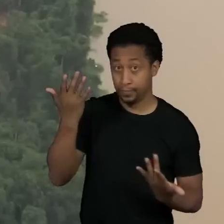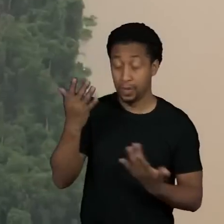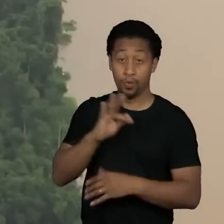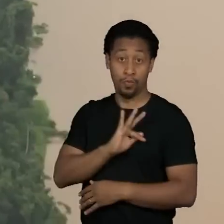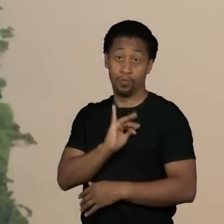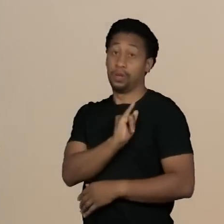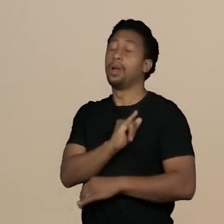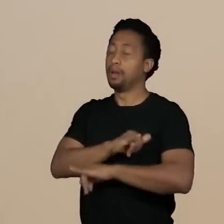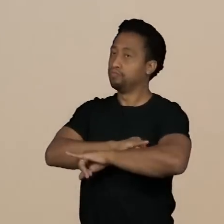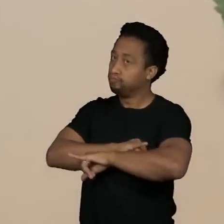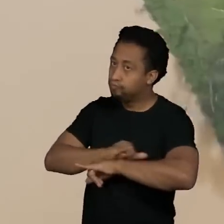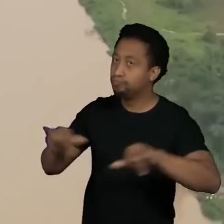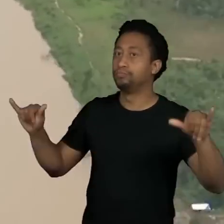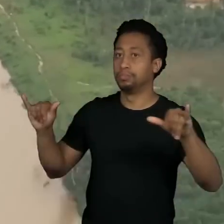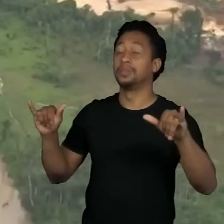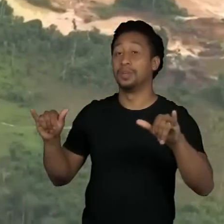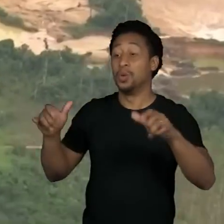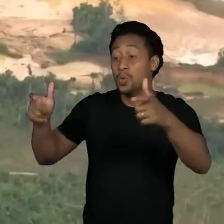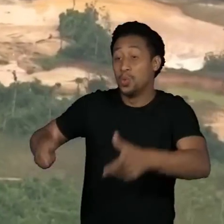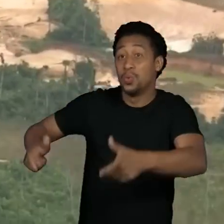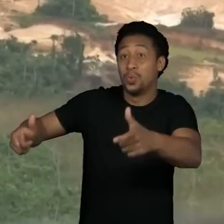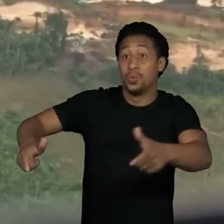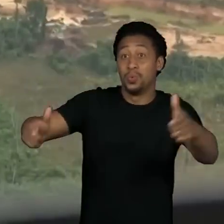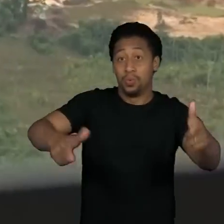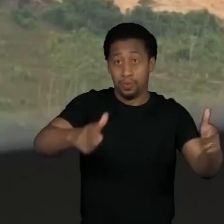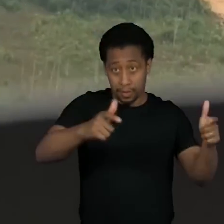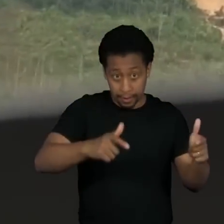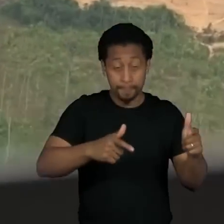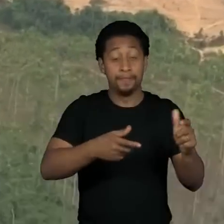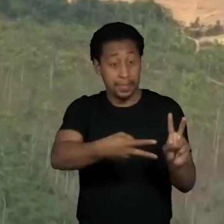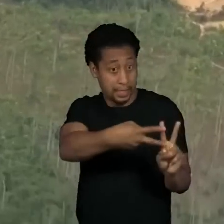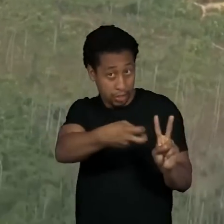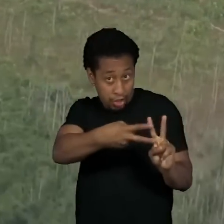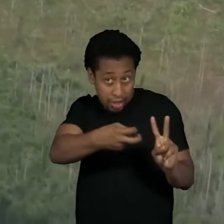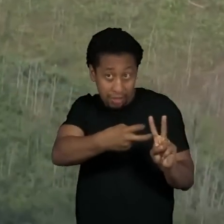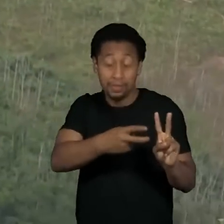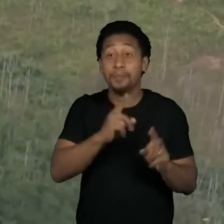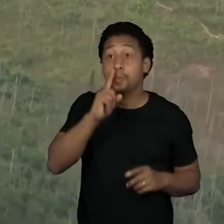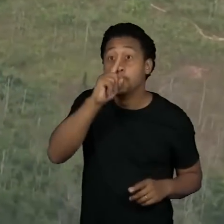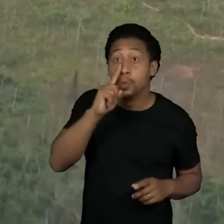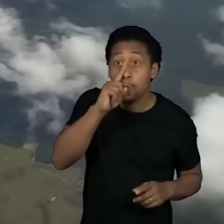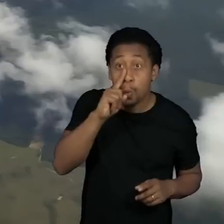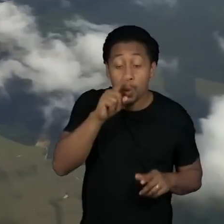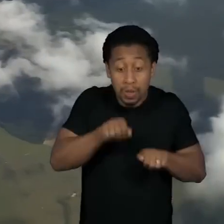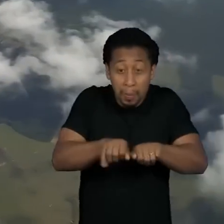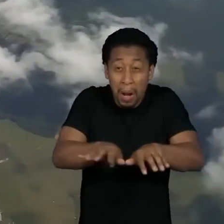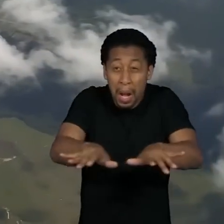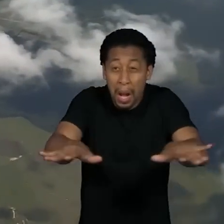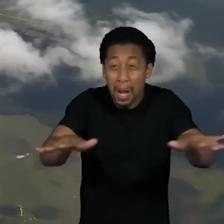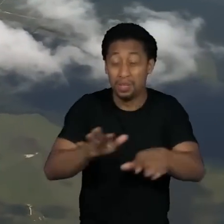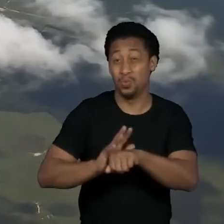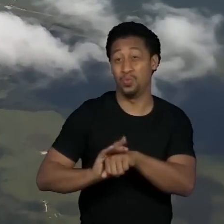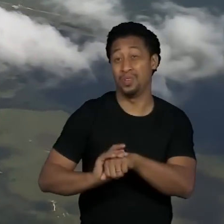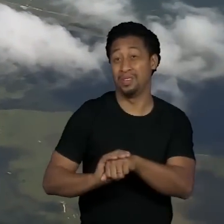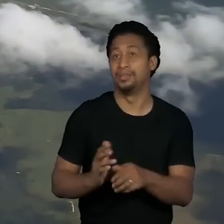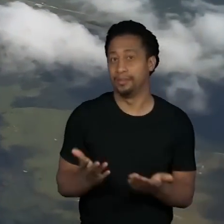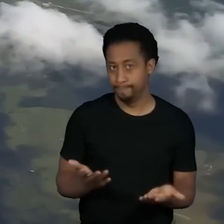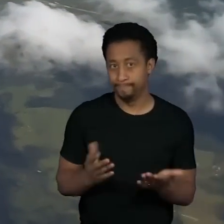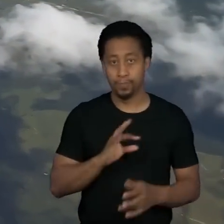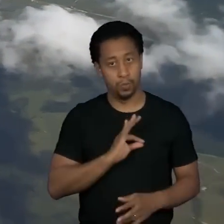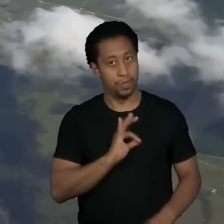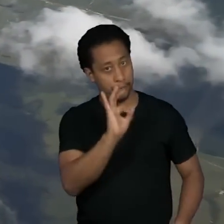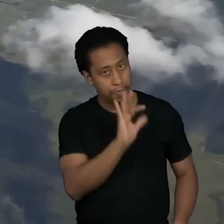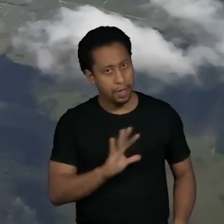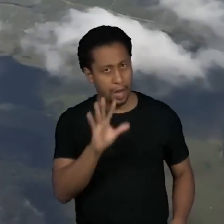terras indígenas e que as doenças se espalhem, atingindo também povos isolados. A Polícia Federal investiga